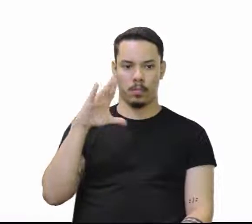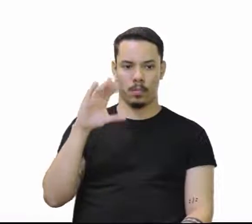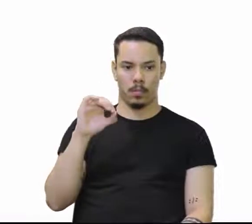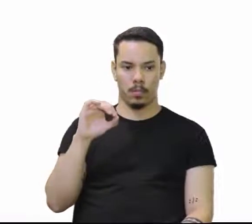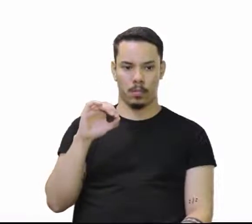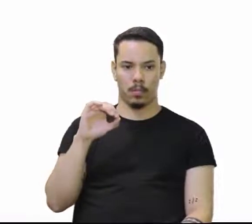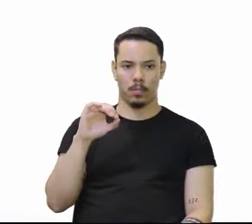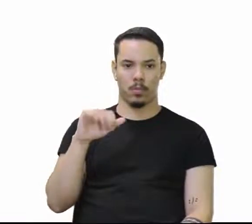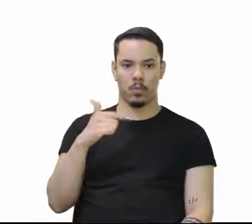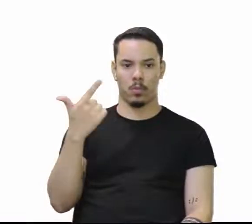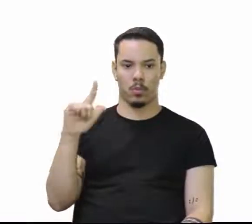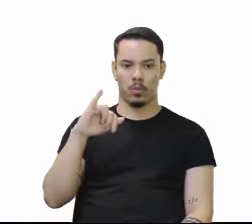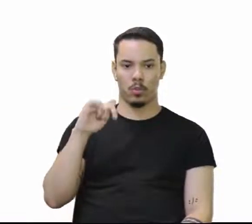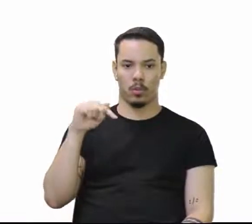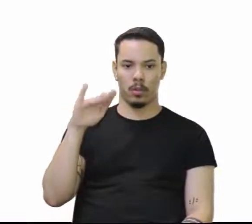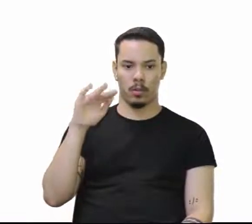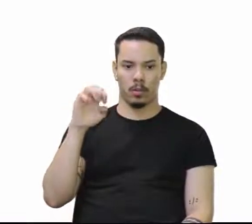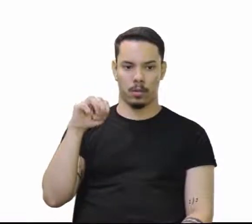Joaquim Vicente Rondon.